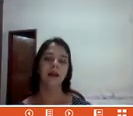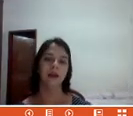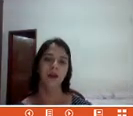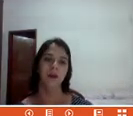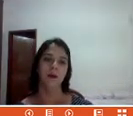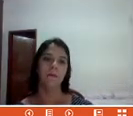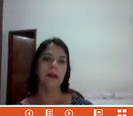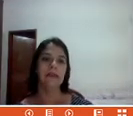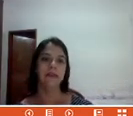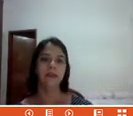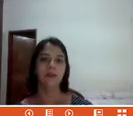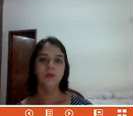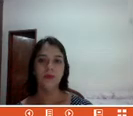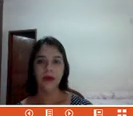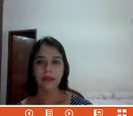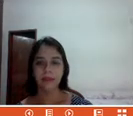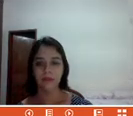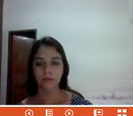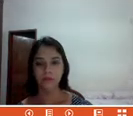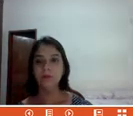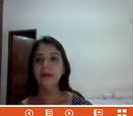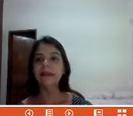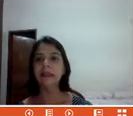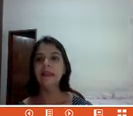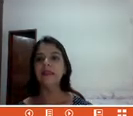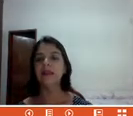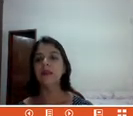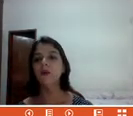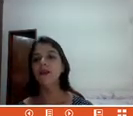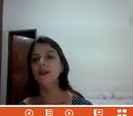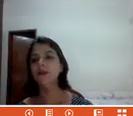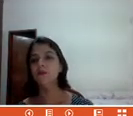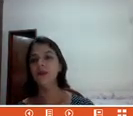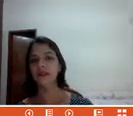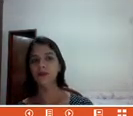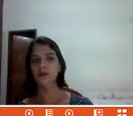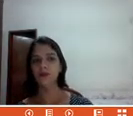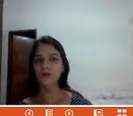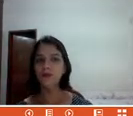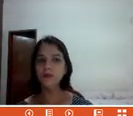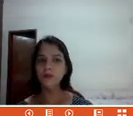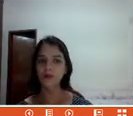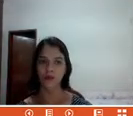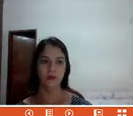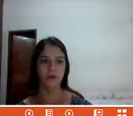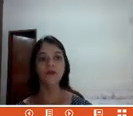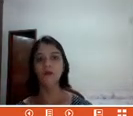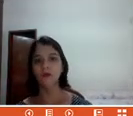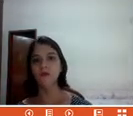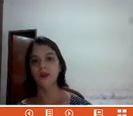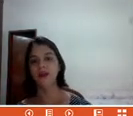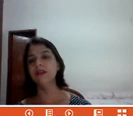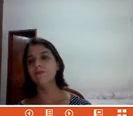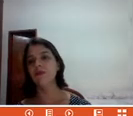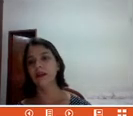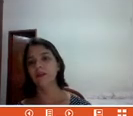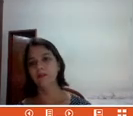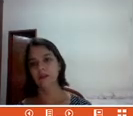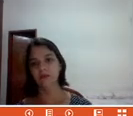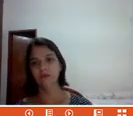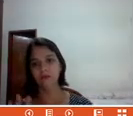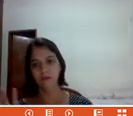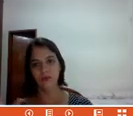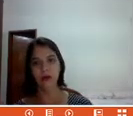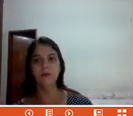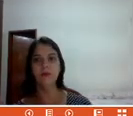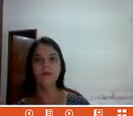passar, mas segundo essa pesquisa, 80% dos surdos de todo o mundo, né, nós estamos falando